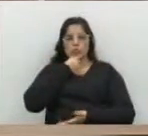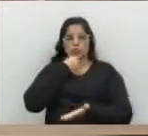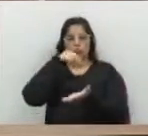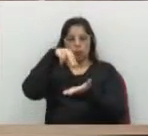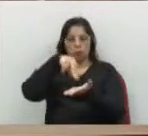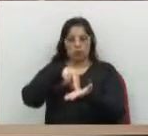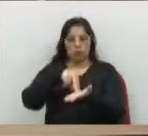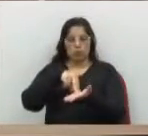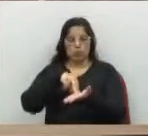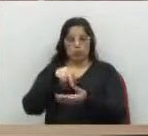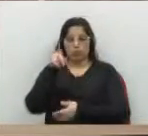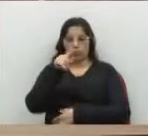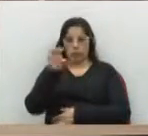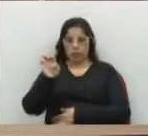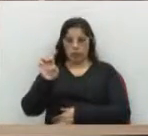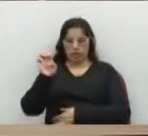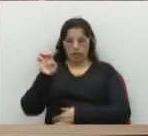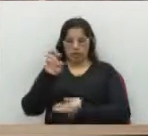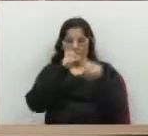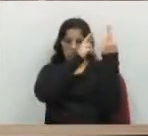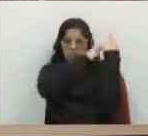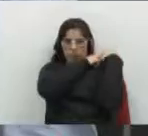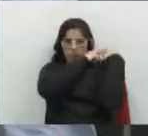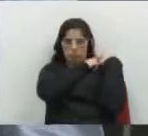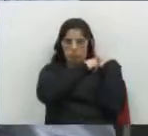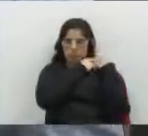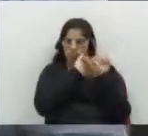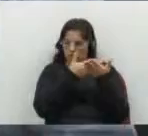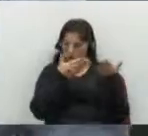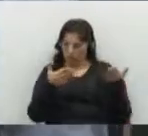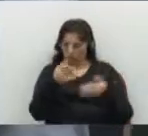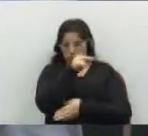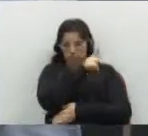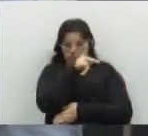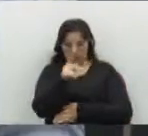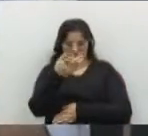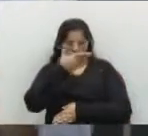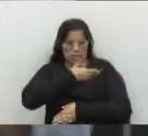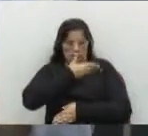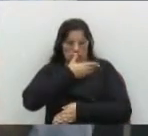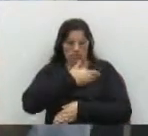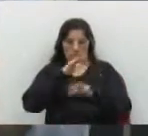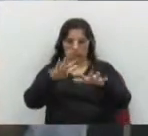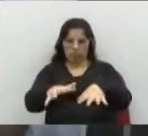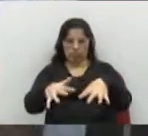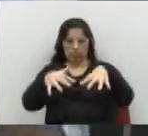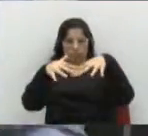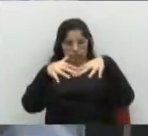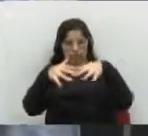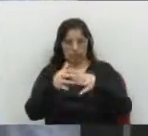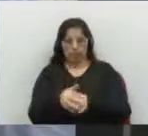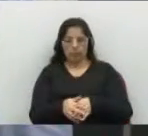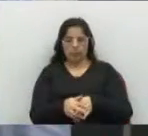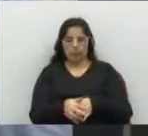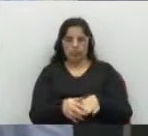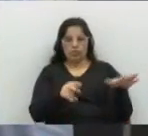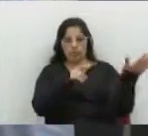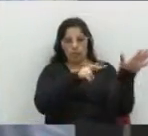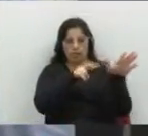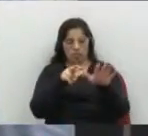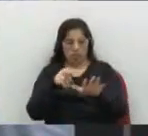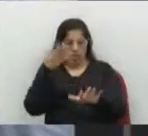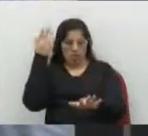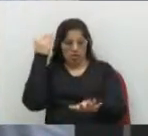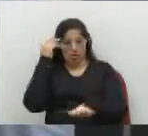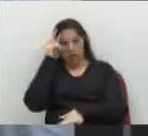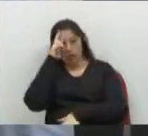mesmo. Senhor presidente, nobres colegas, por presente. Senhor presidente, na última semana, eu não me